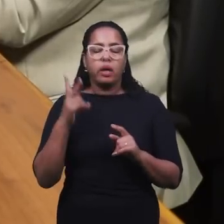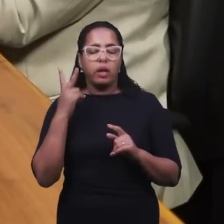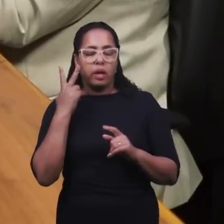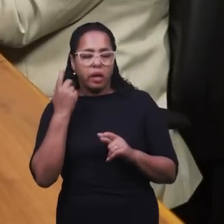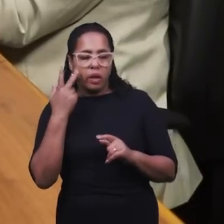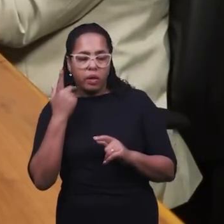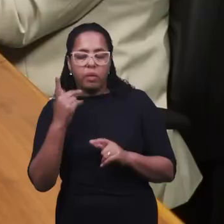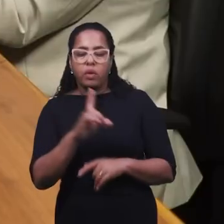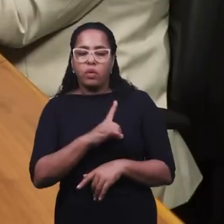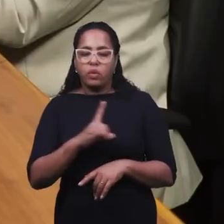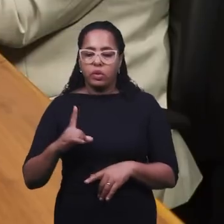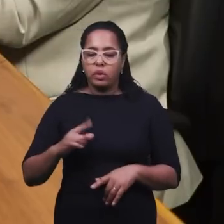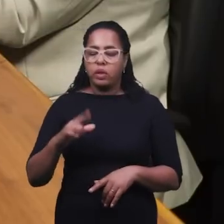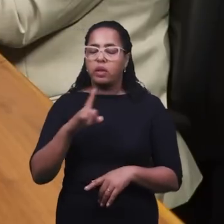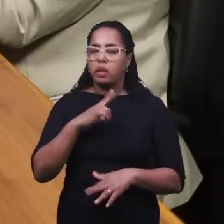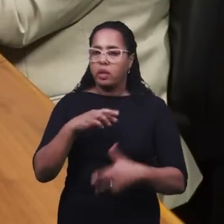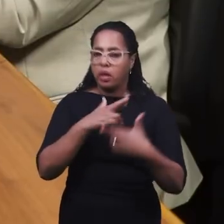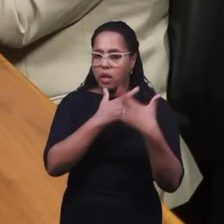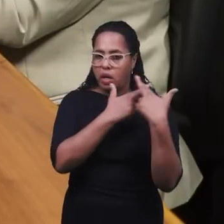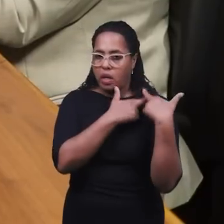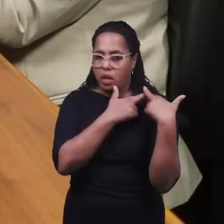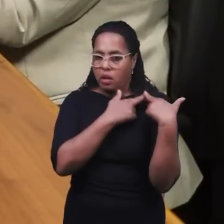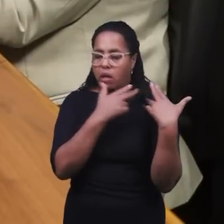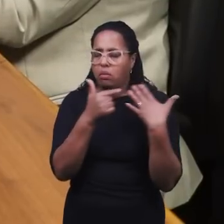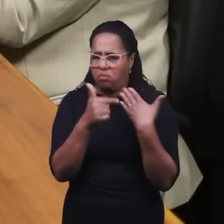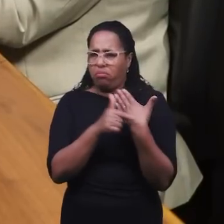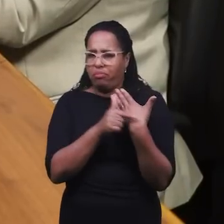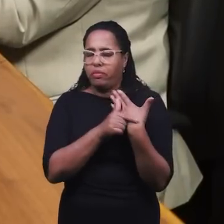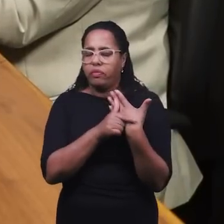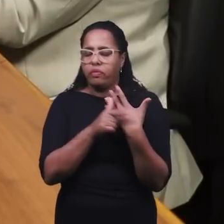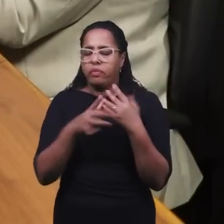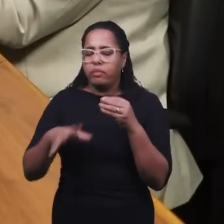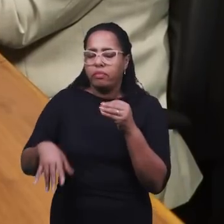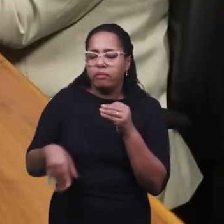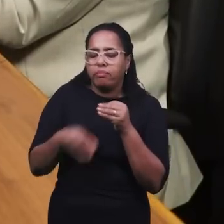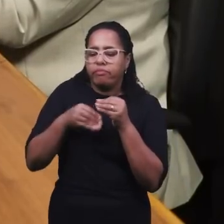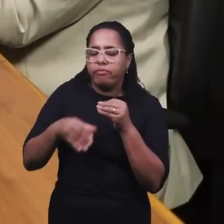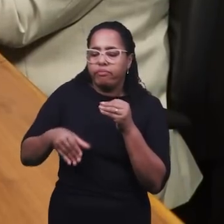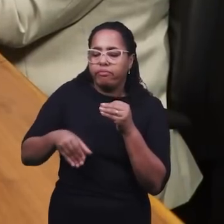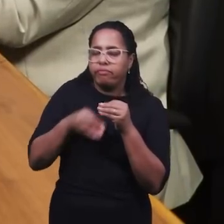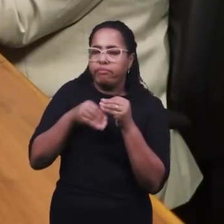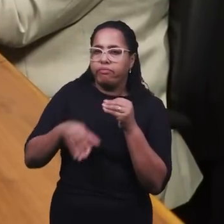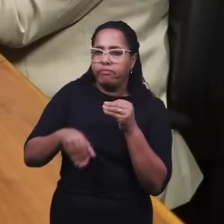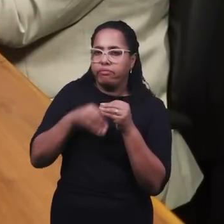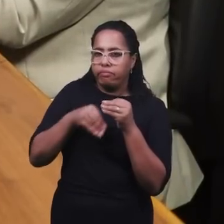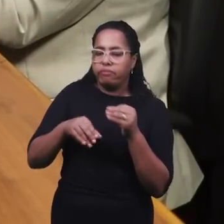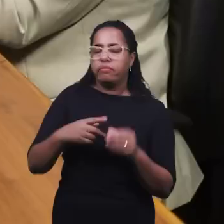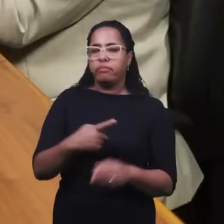né? Quer dizer, o que demandou a necessidade por esse serviço na igreja,